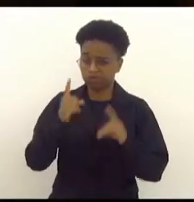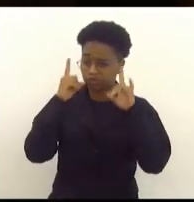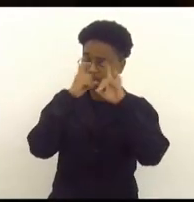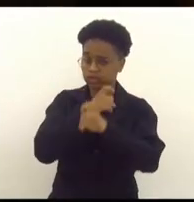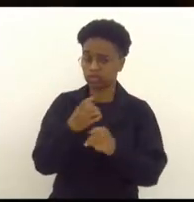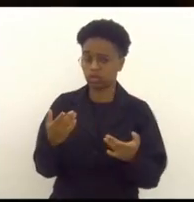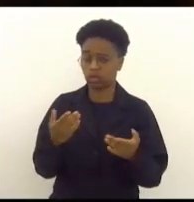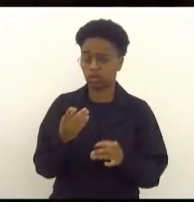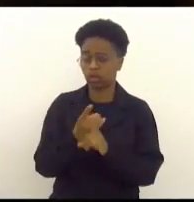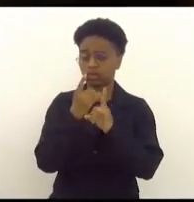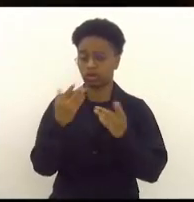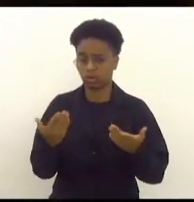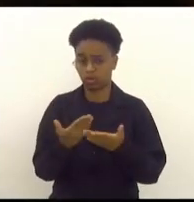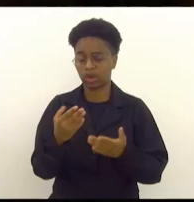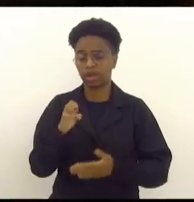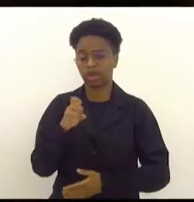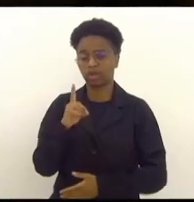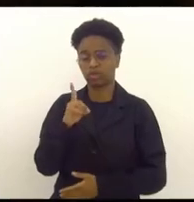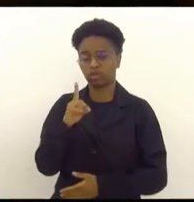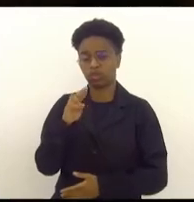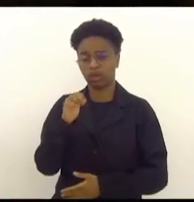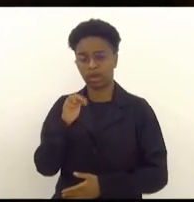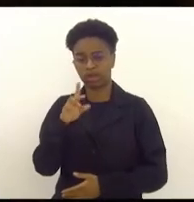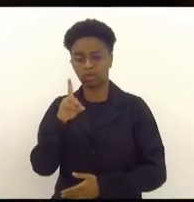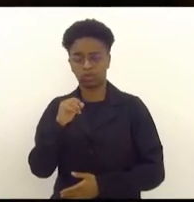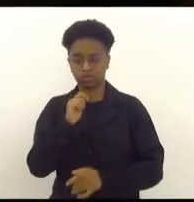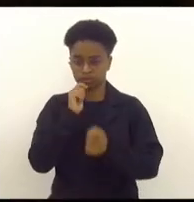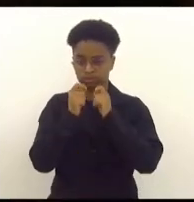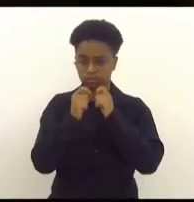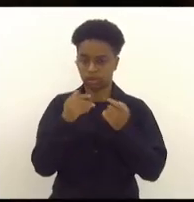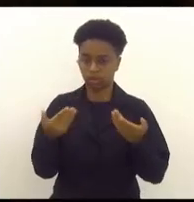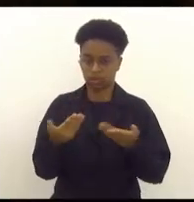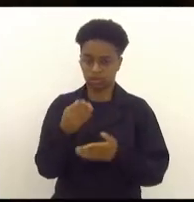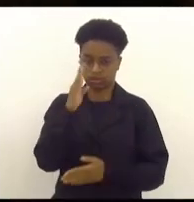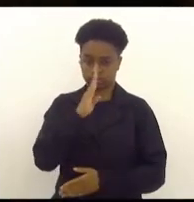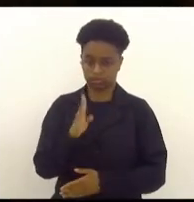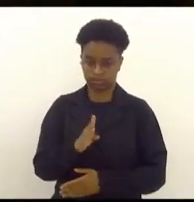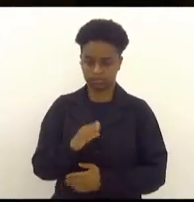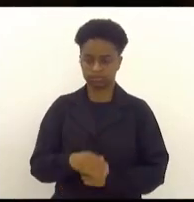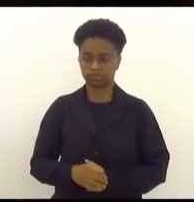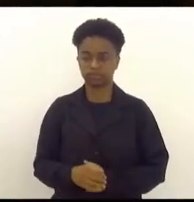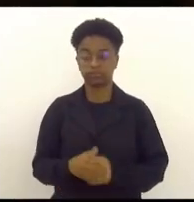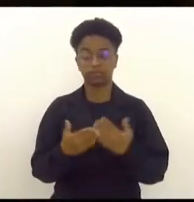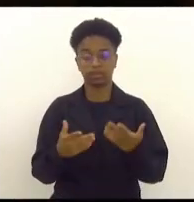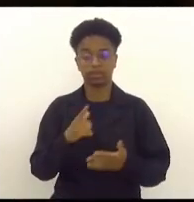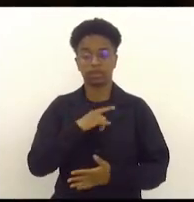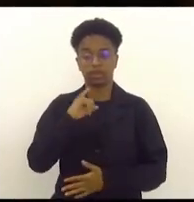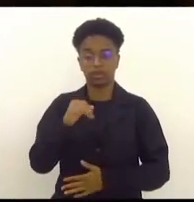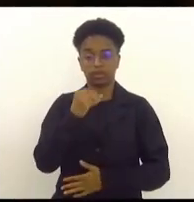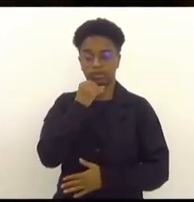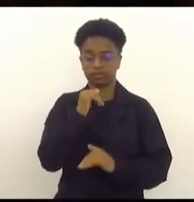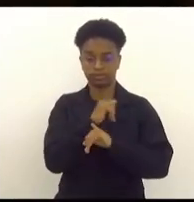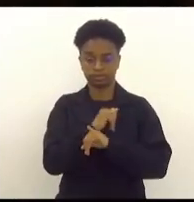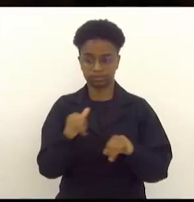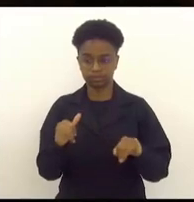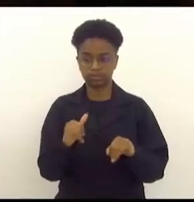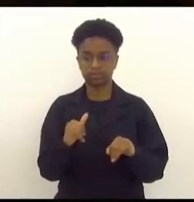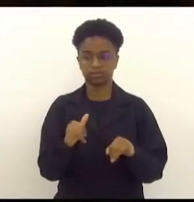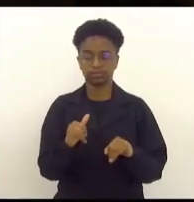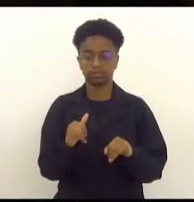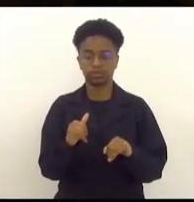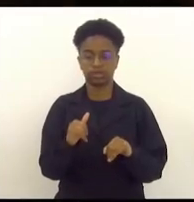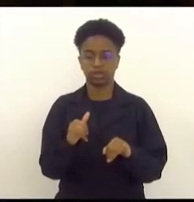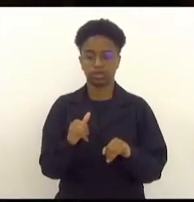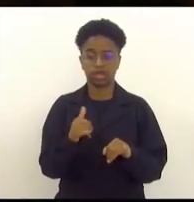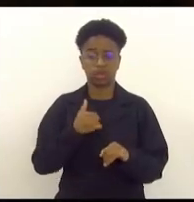com que Eduardo chao tem feito jornalismo no Brasil e ali eu tive a oportunidade de dizer senhor presidente que